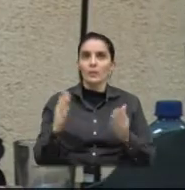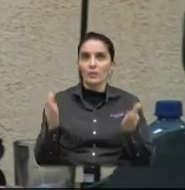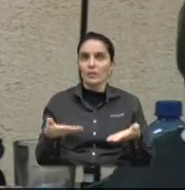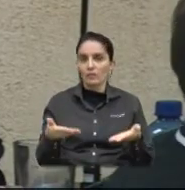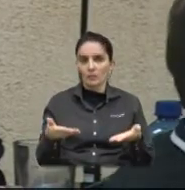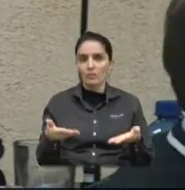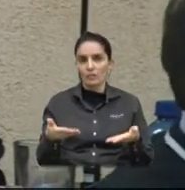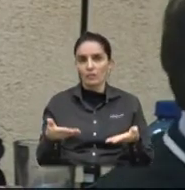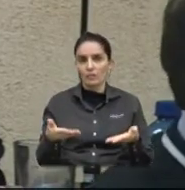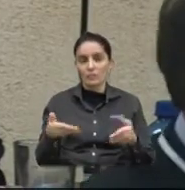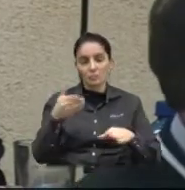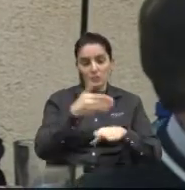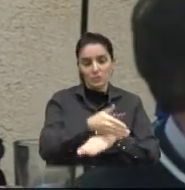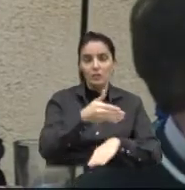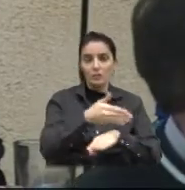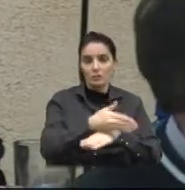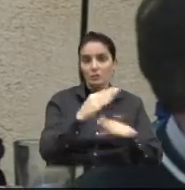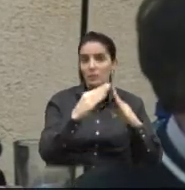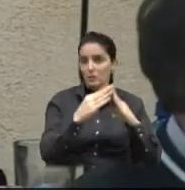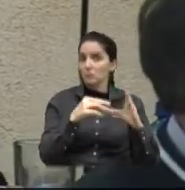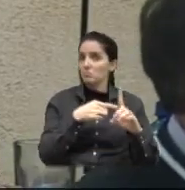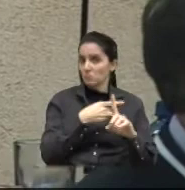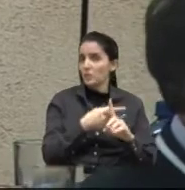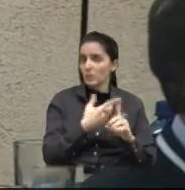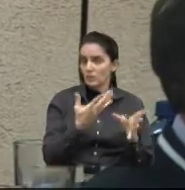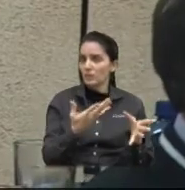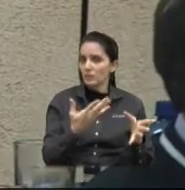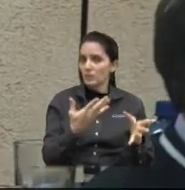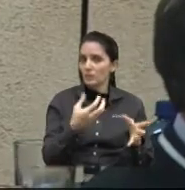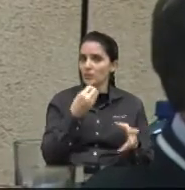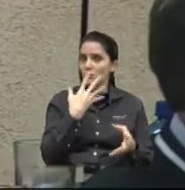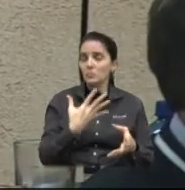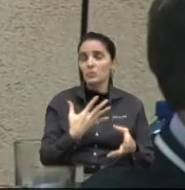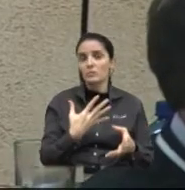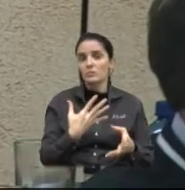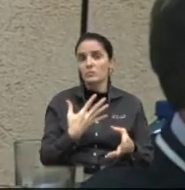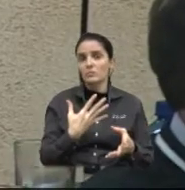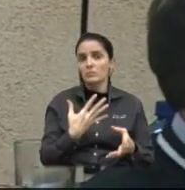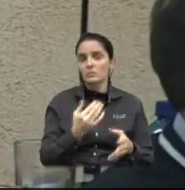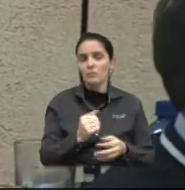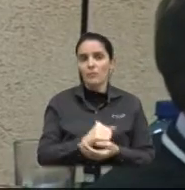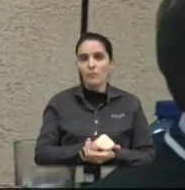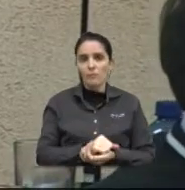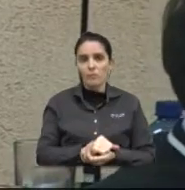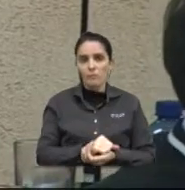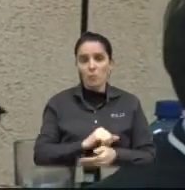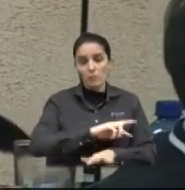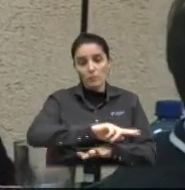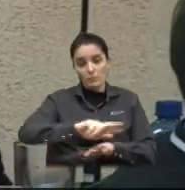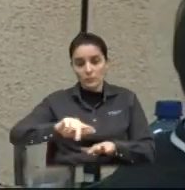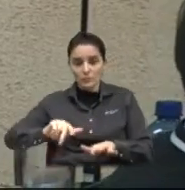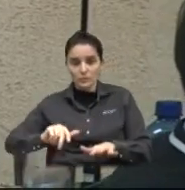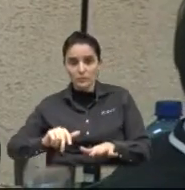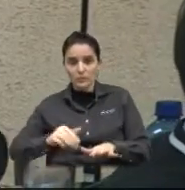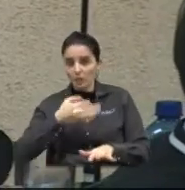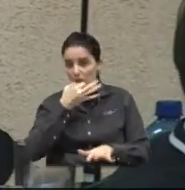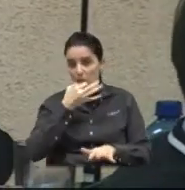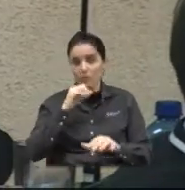recebido nas igrejas muitos com foco o ator falou mudou de opinião